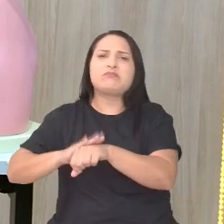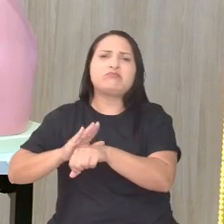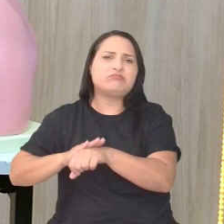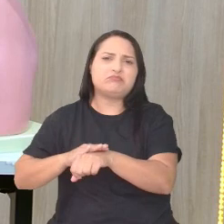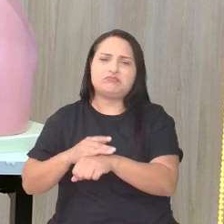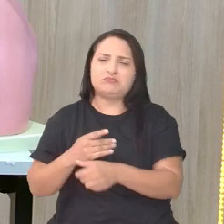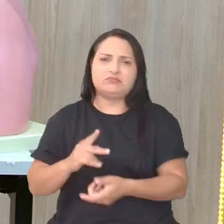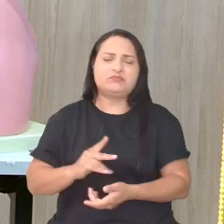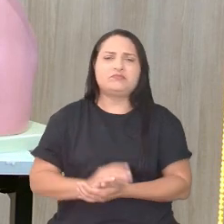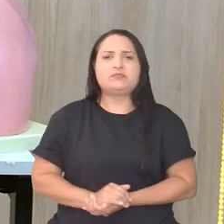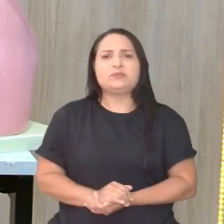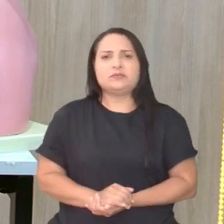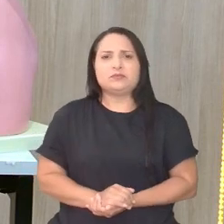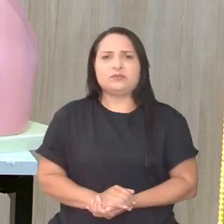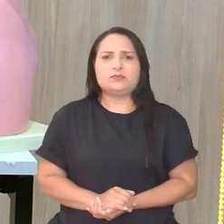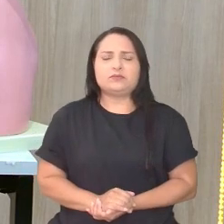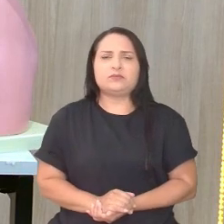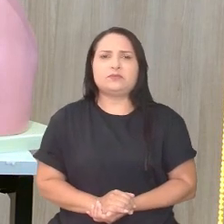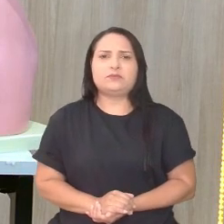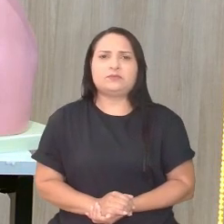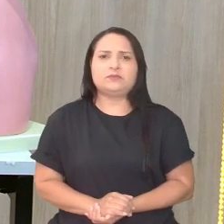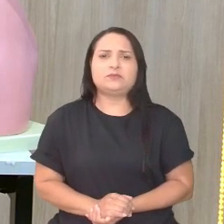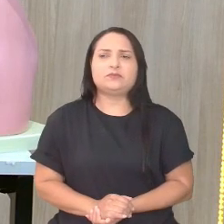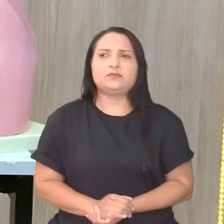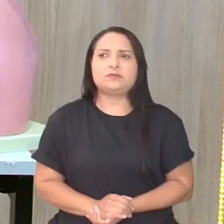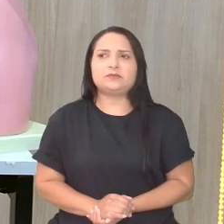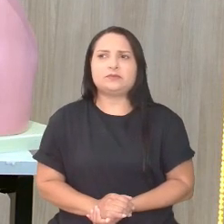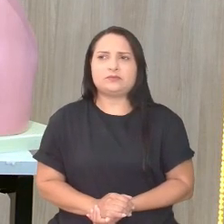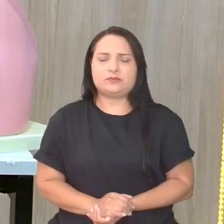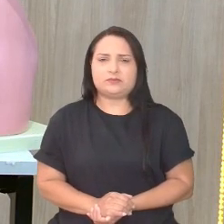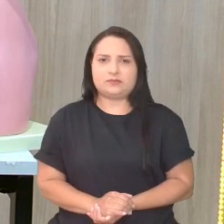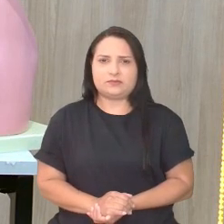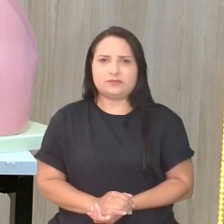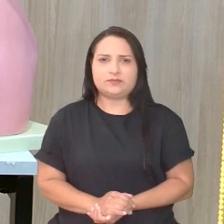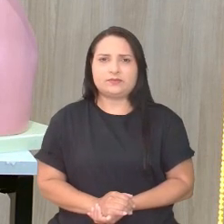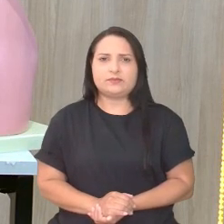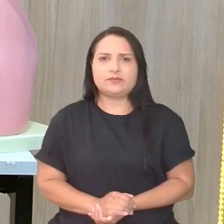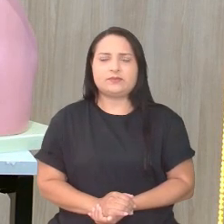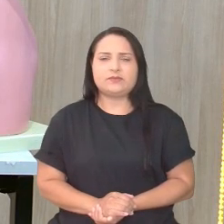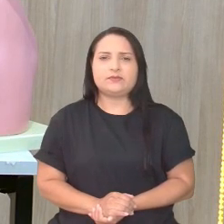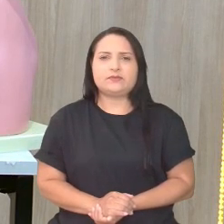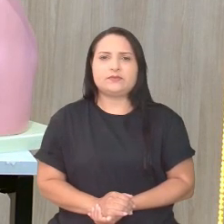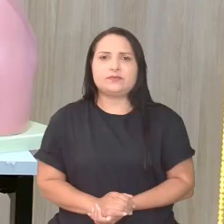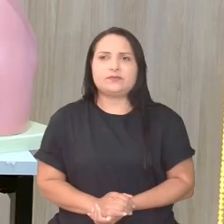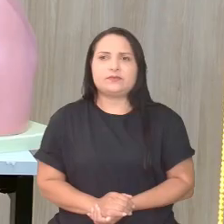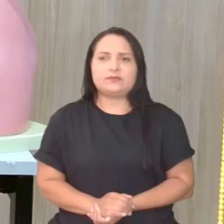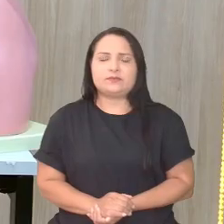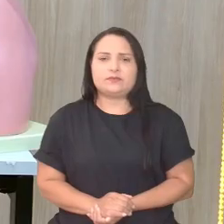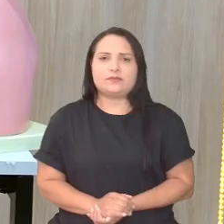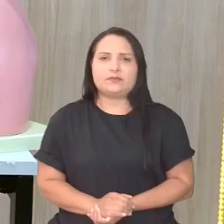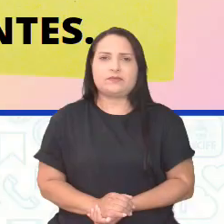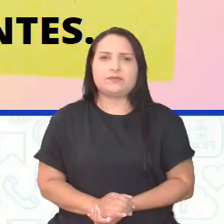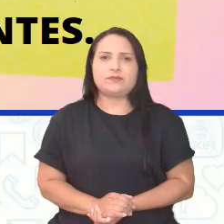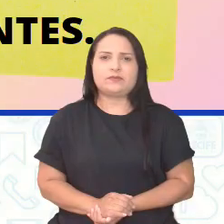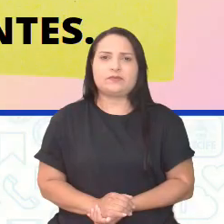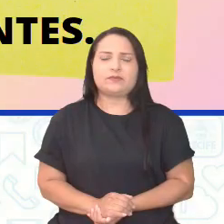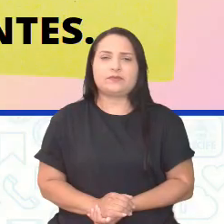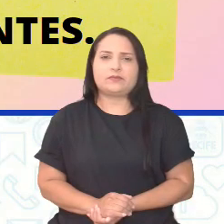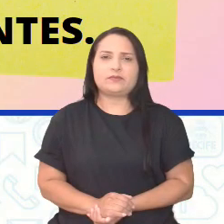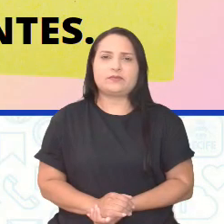realiza. Então vamos lá. Aí a gente vai em relação agora, deixa eu ver aqui,